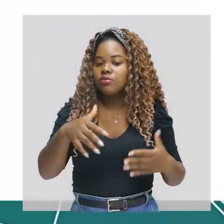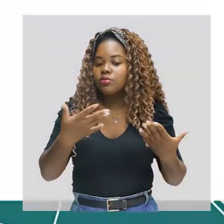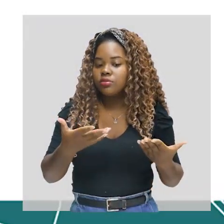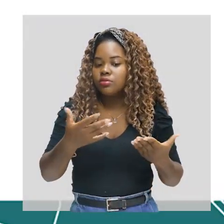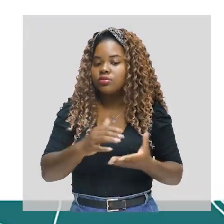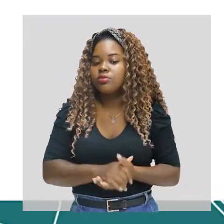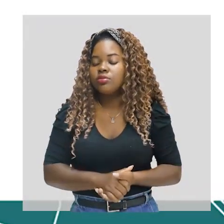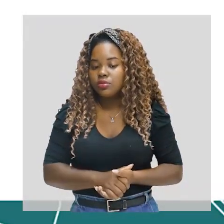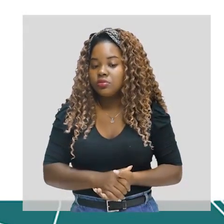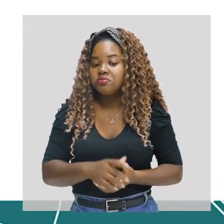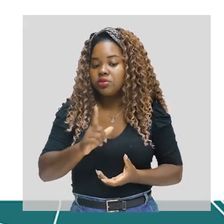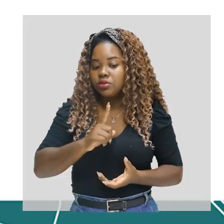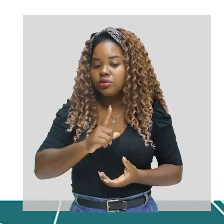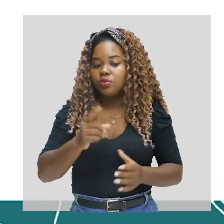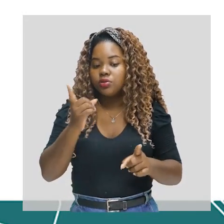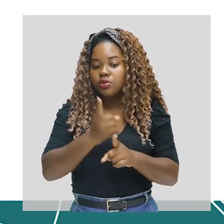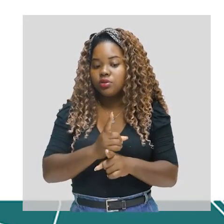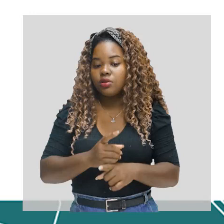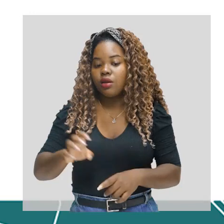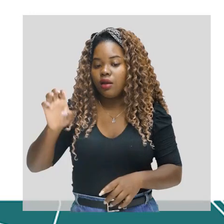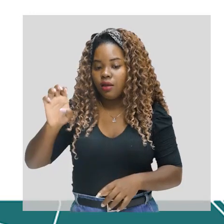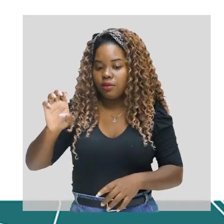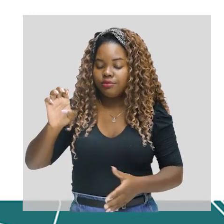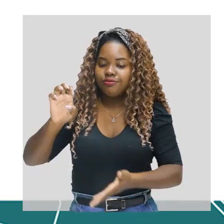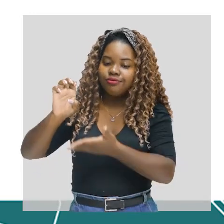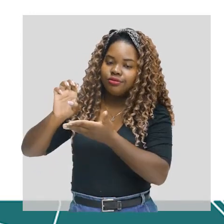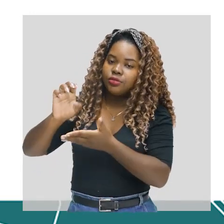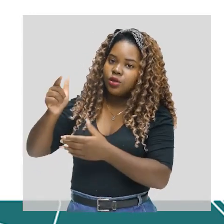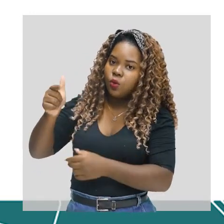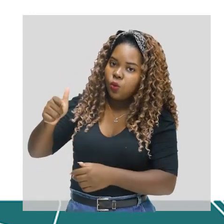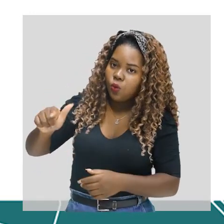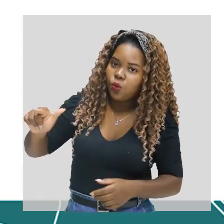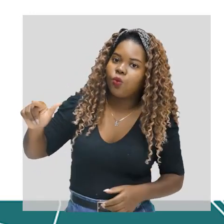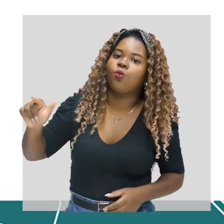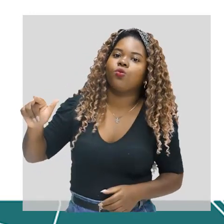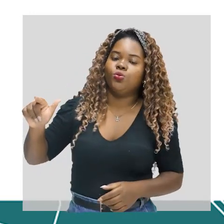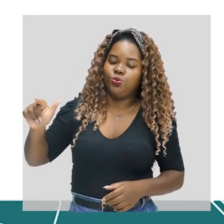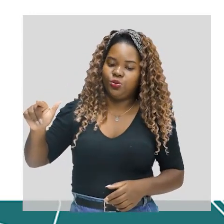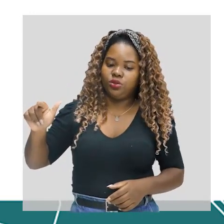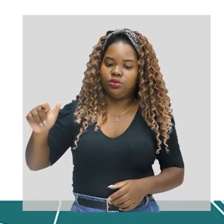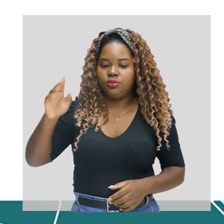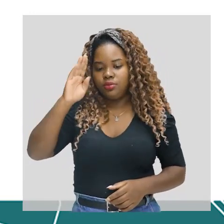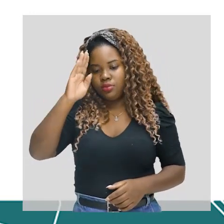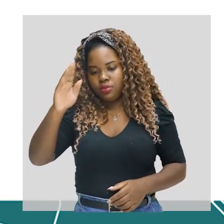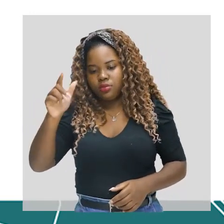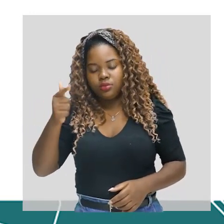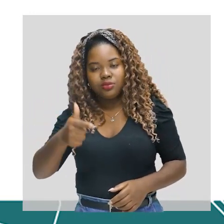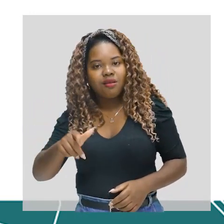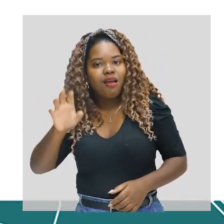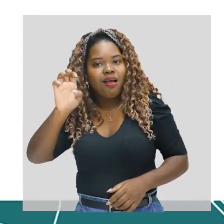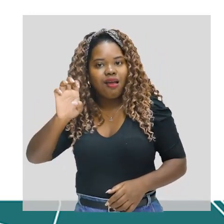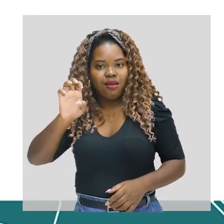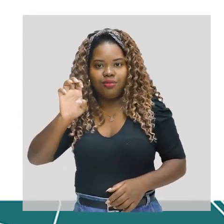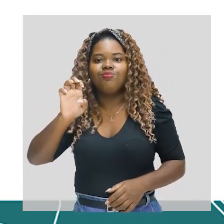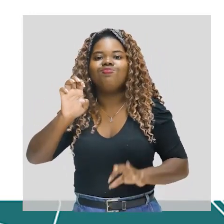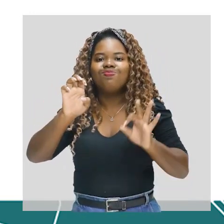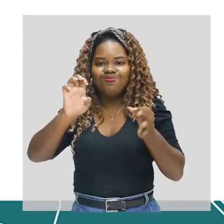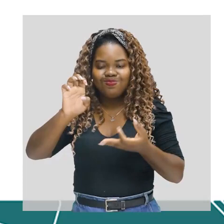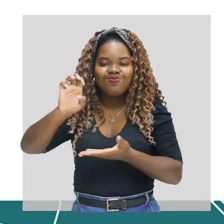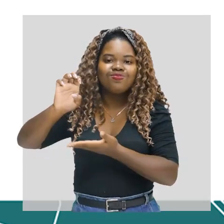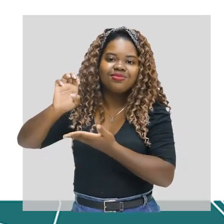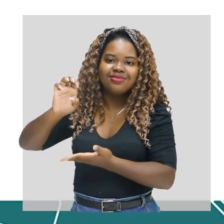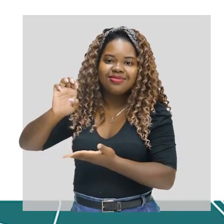próprio enunciado, não tá? Percebam bem aqui a palavra ó, contínuo. Então, resposta letra E, princípio